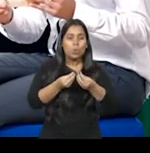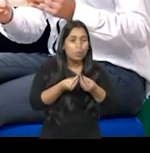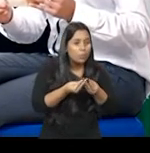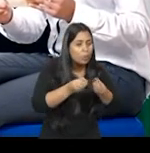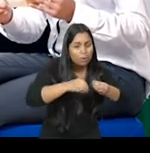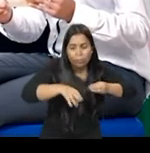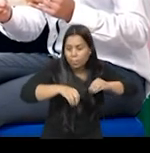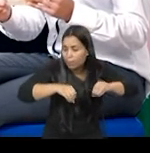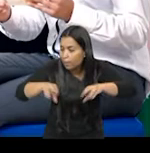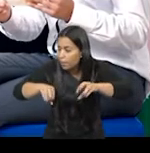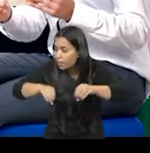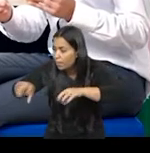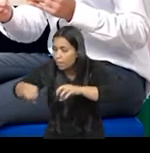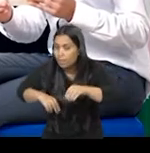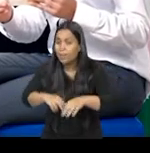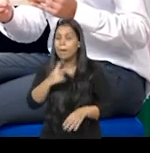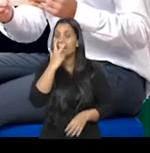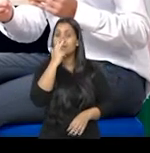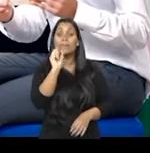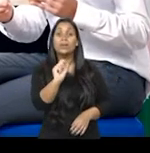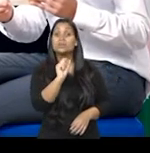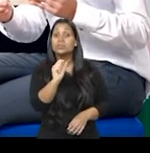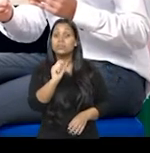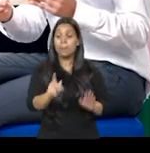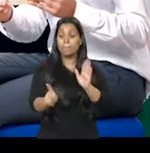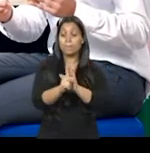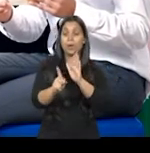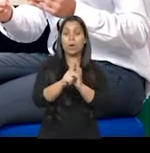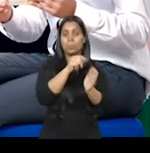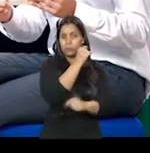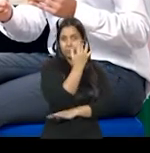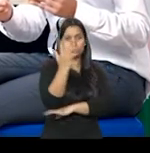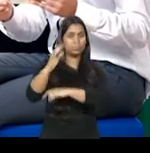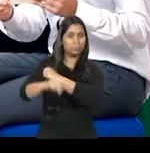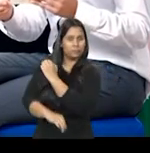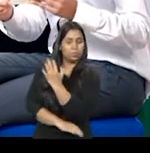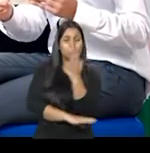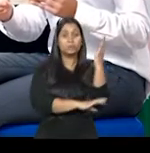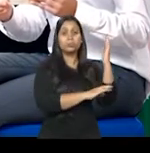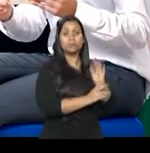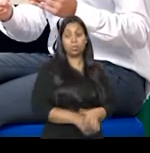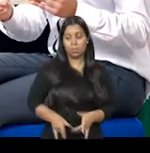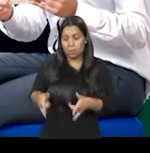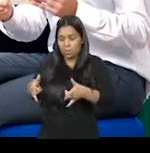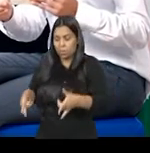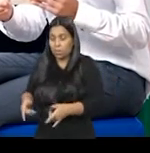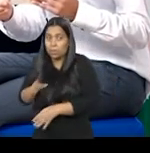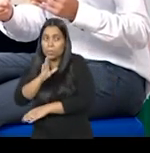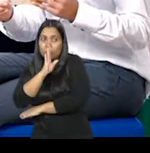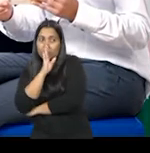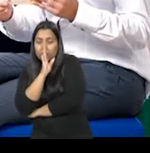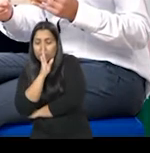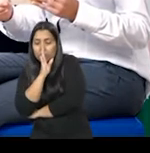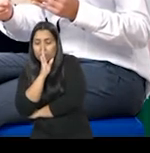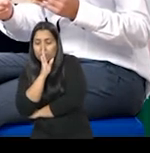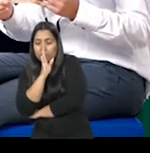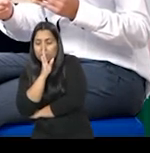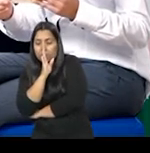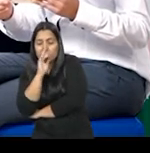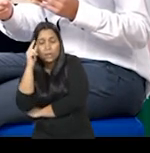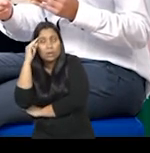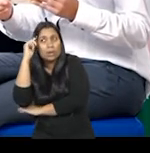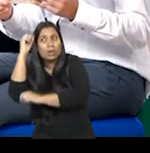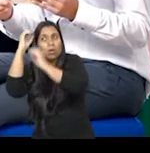pó até que este mais parecia fazer parte da natureza. De minha cama, no silêncio do apartamento, eu